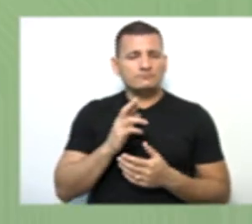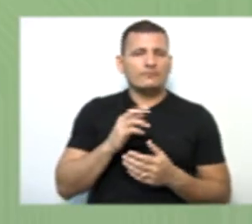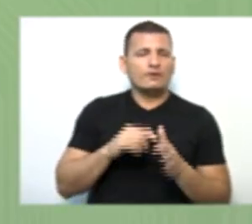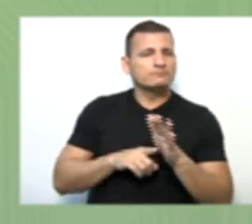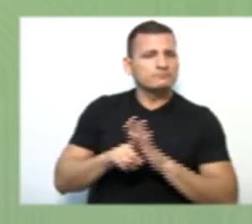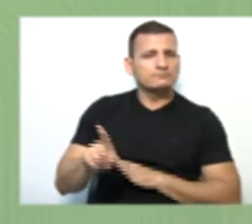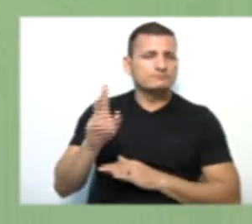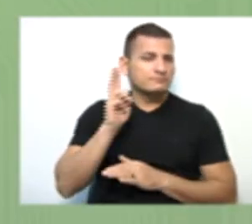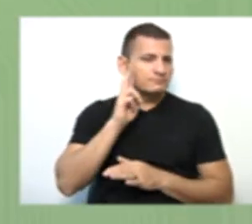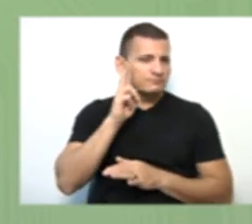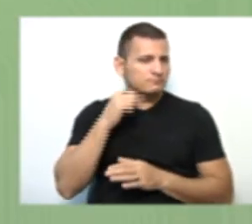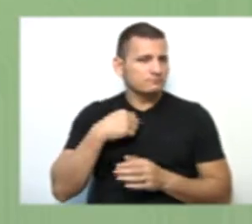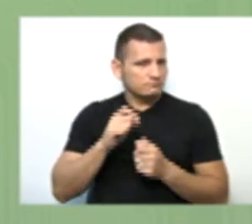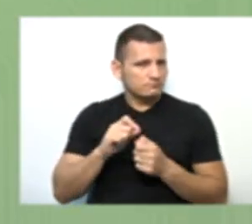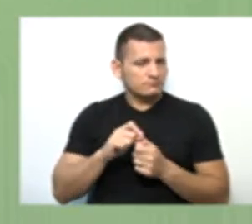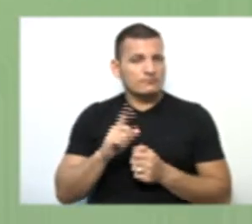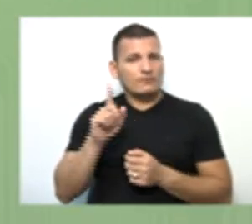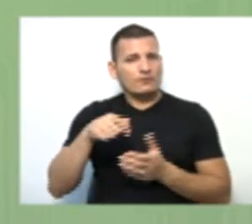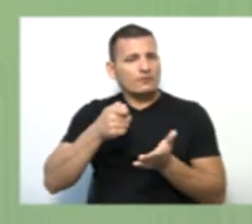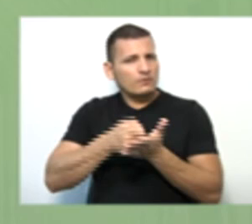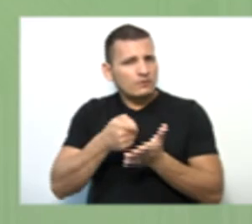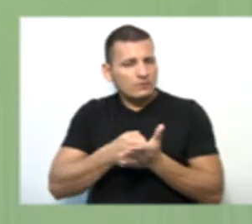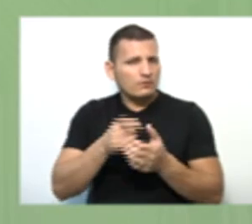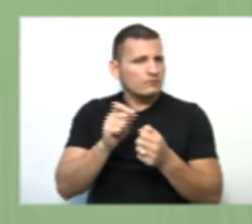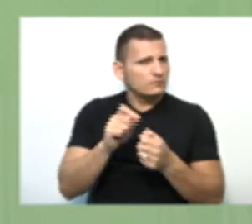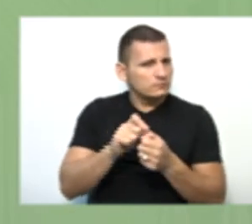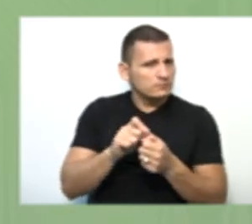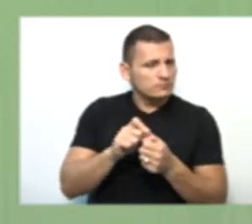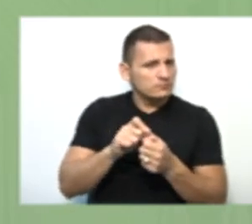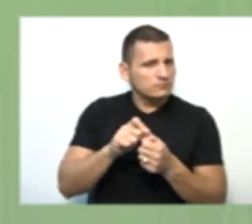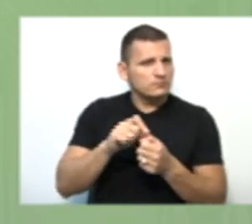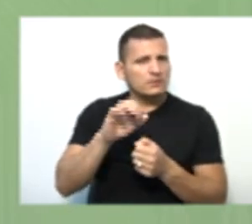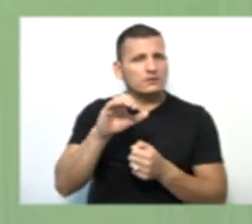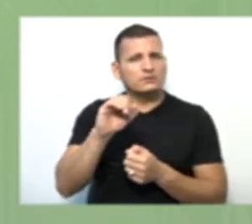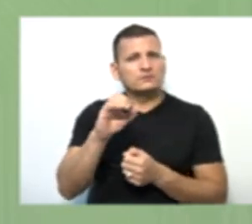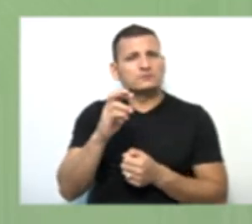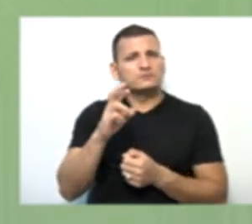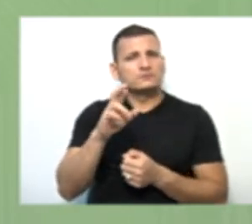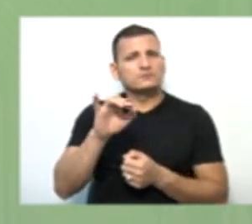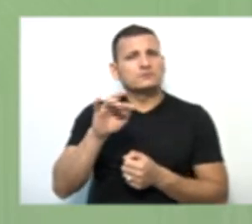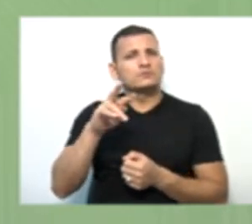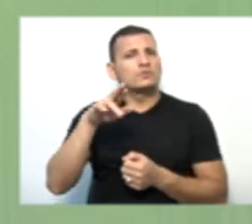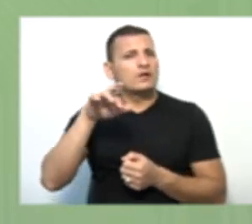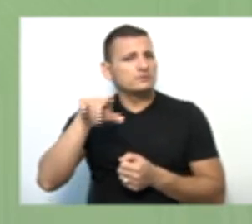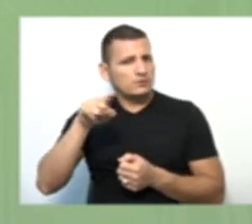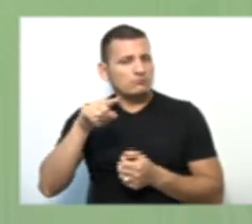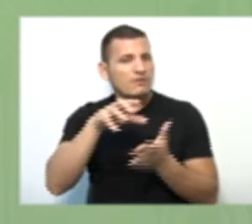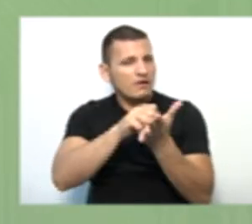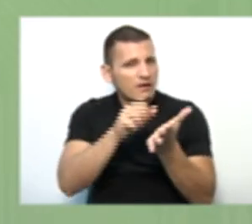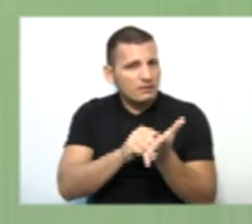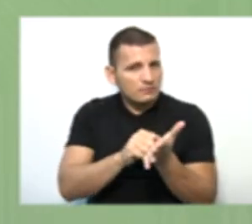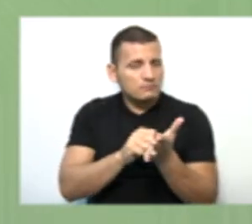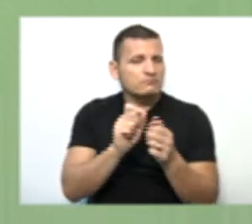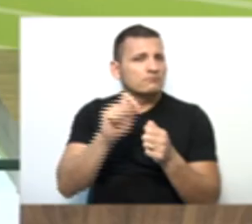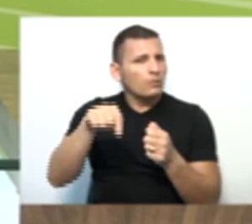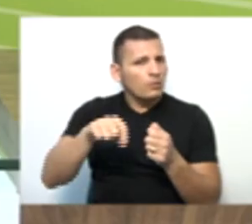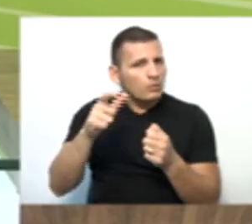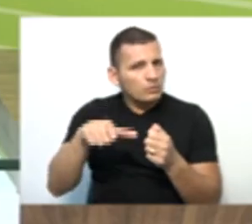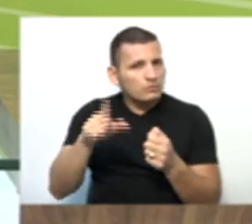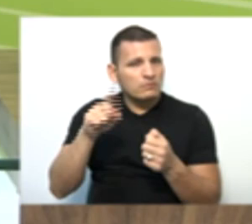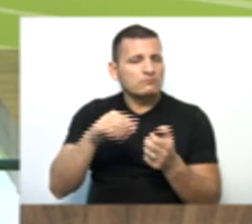professora? É obrigatório fazer essa escrituração? A escrituração para iniciar é feita onde? No livro diário. E é